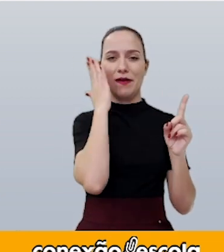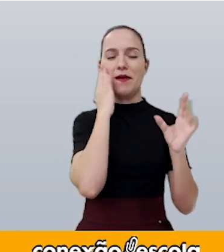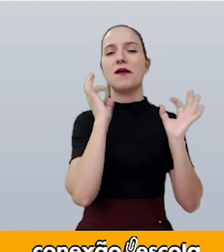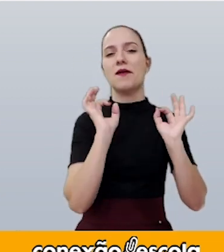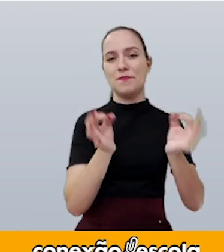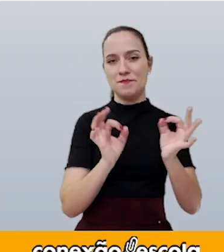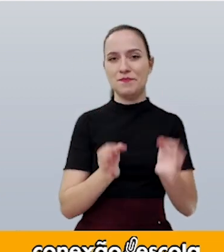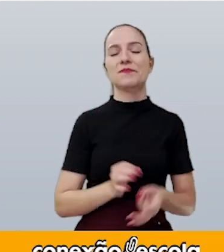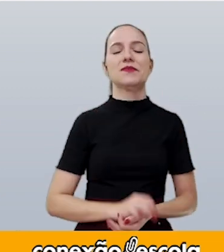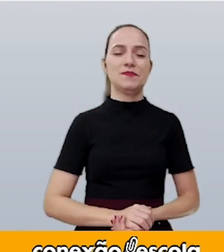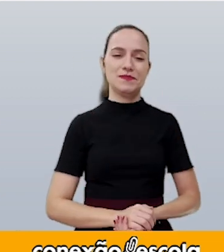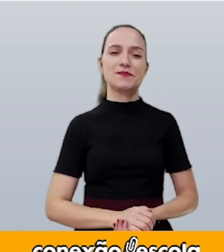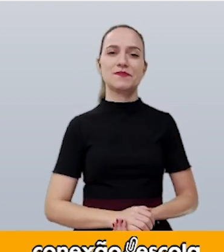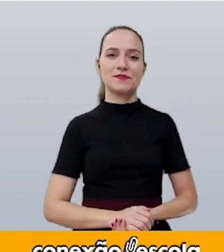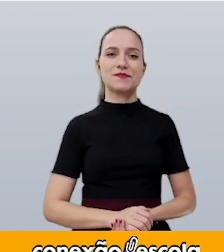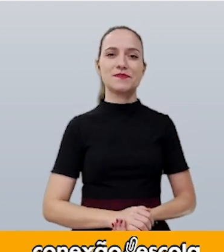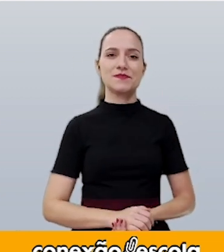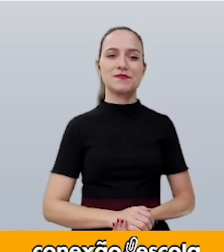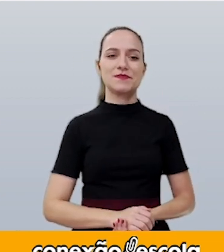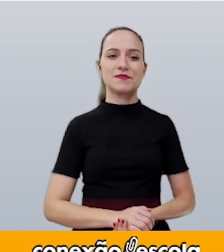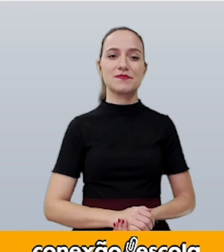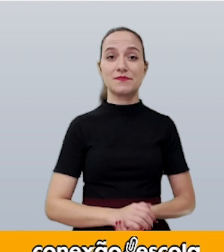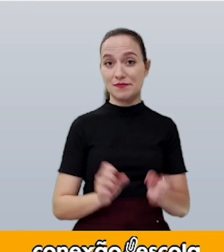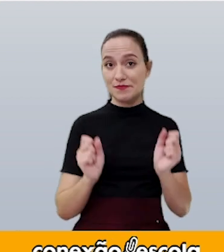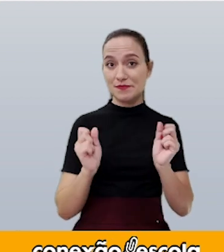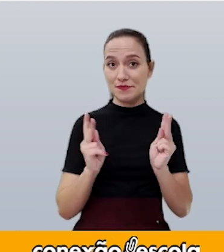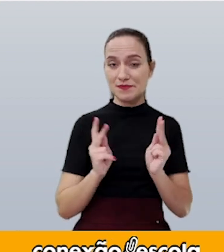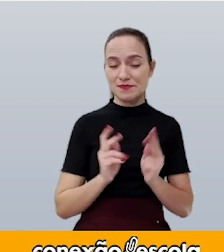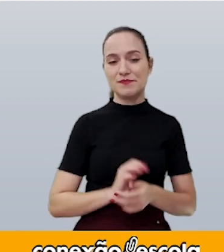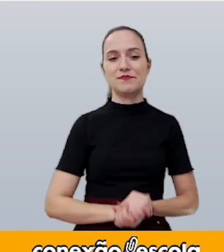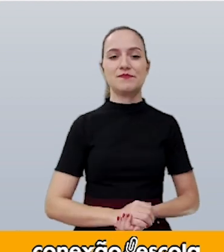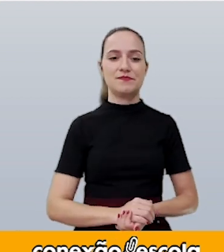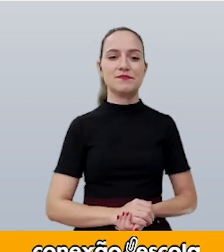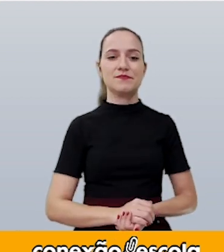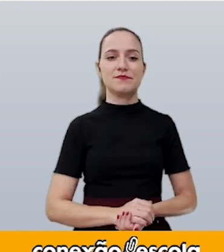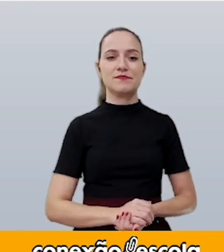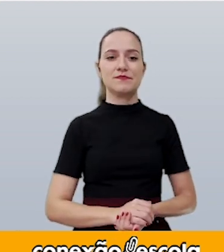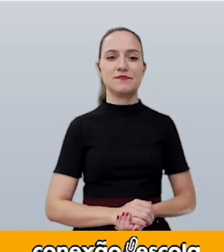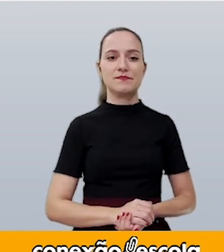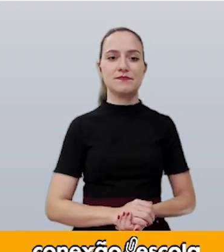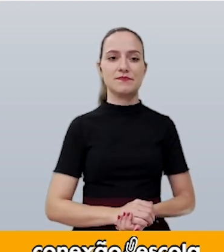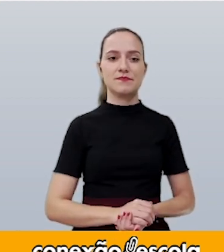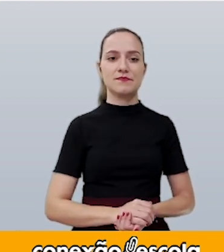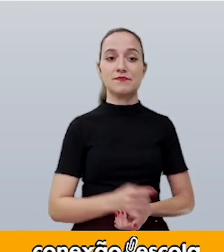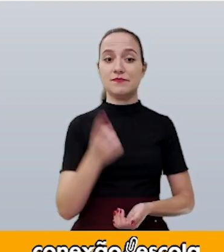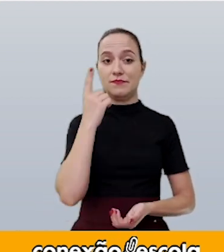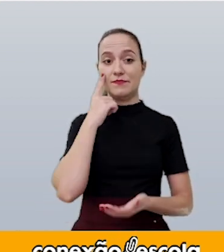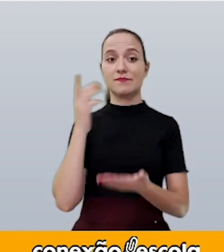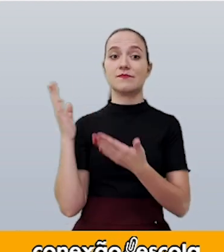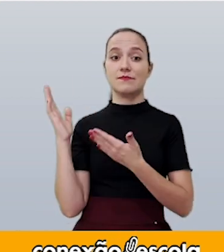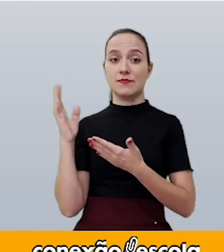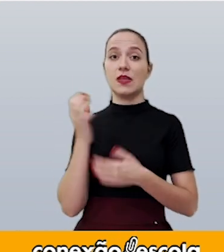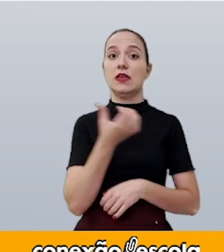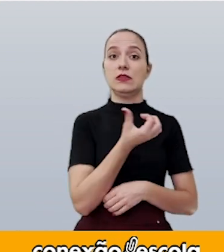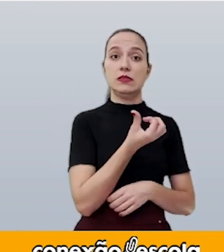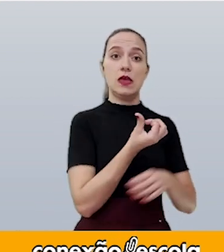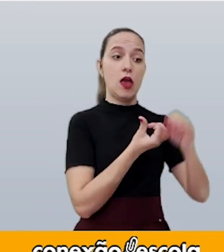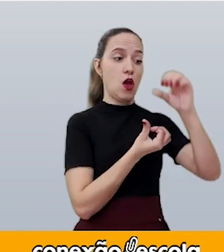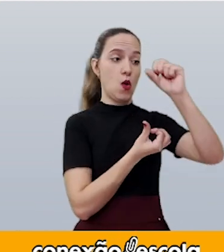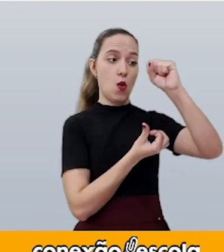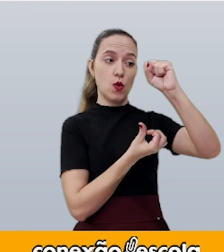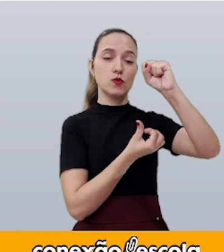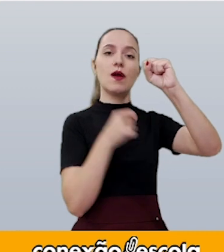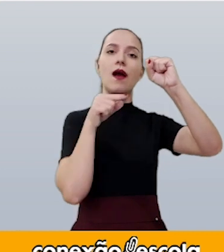sei que existe o número 7 aqui, ok? Olha só, entre o 6 e o